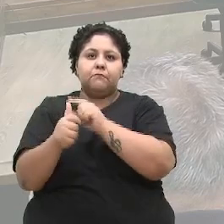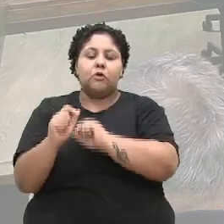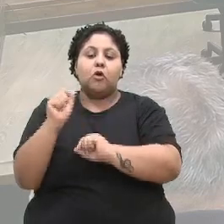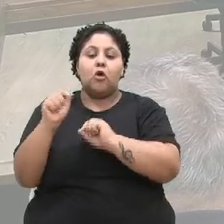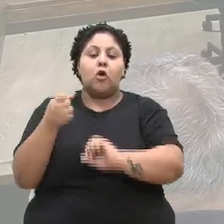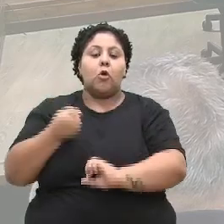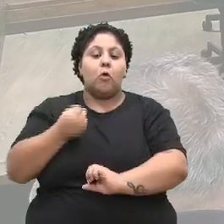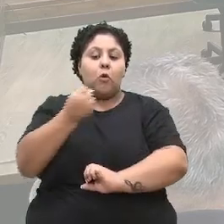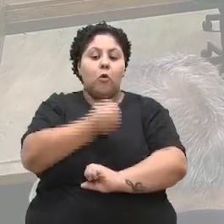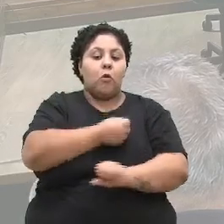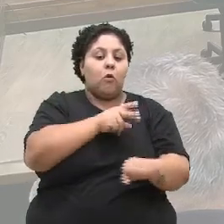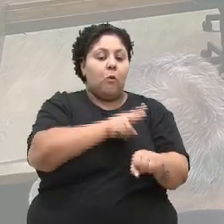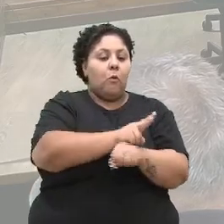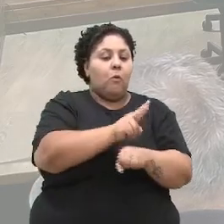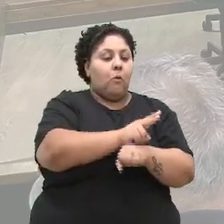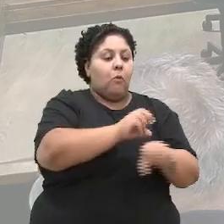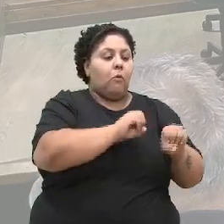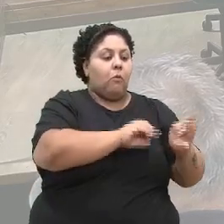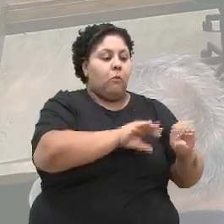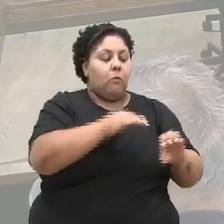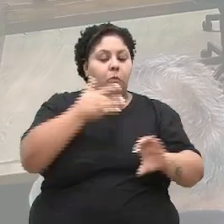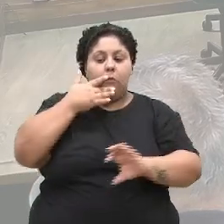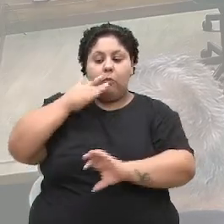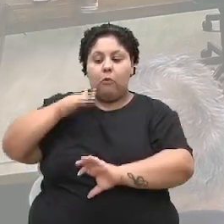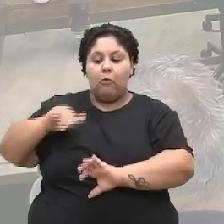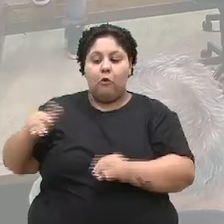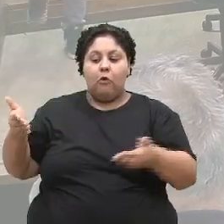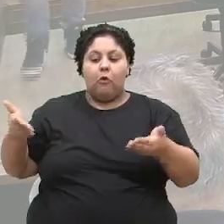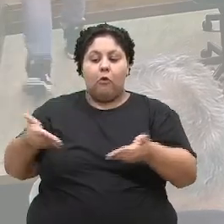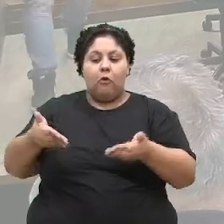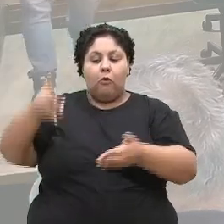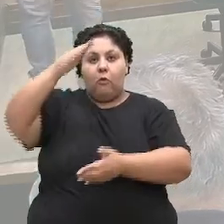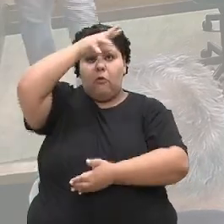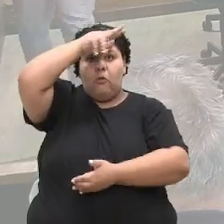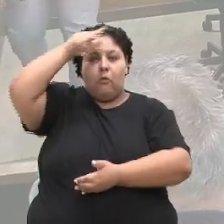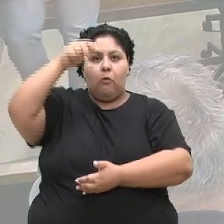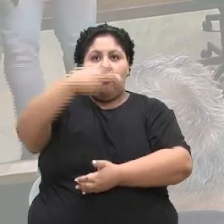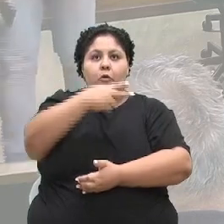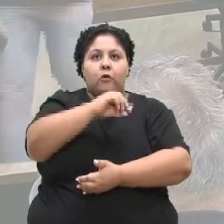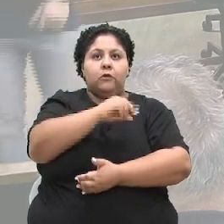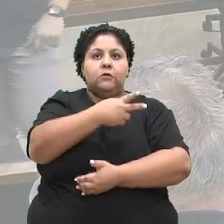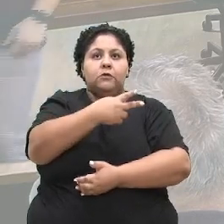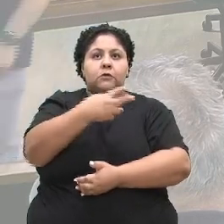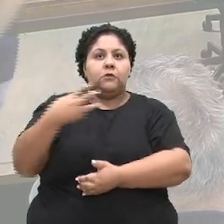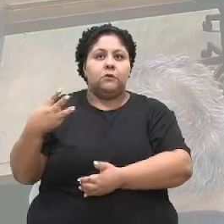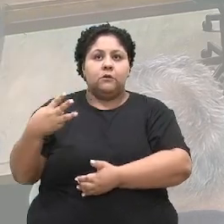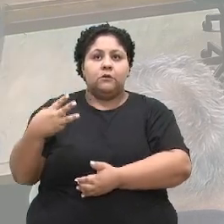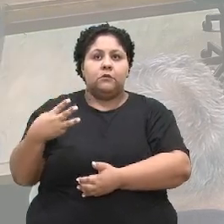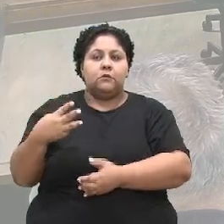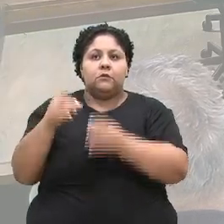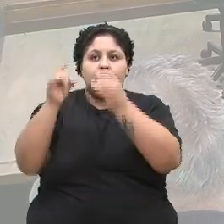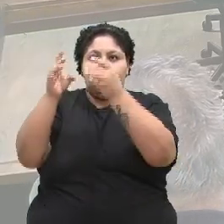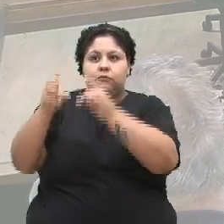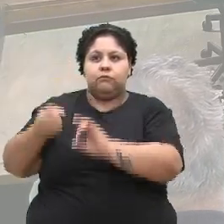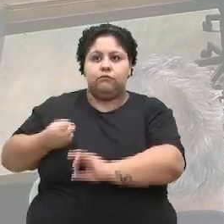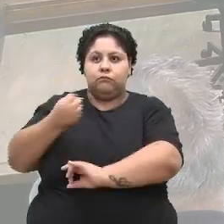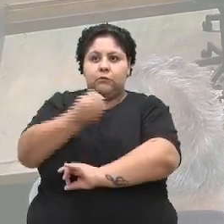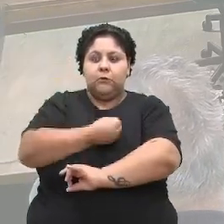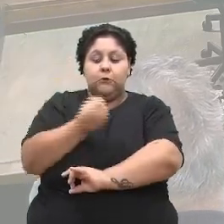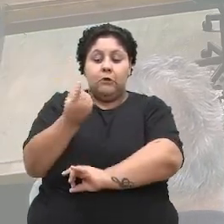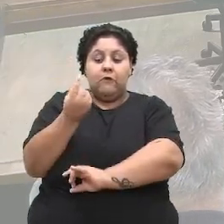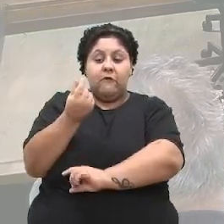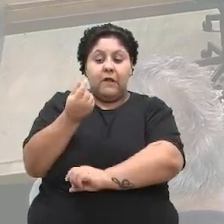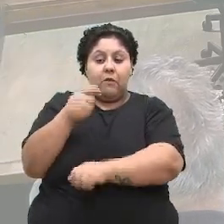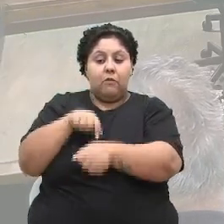de vagas para educação infantil ofertadas pelo município em 2023? Especificar número, valor